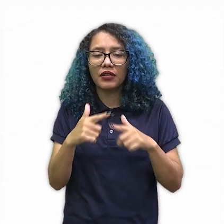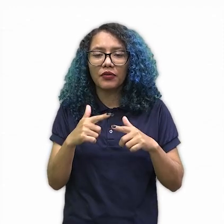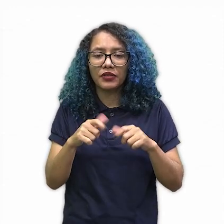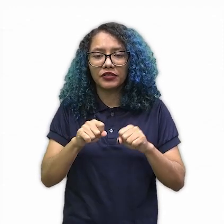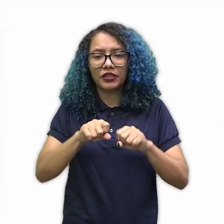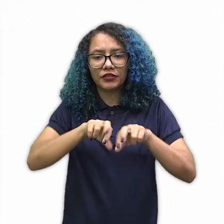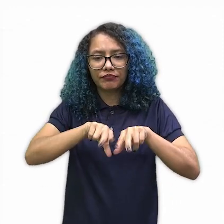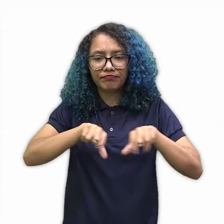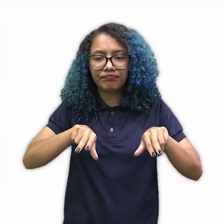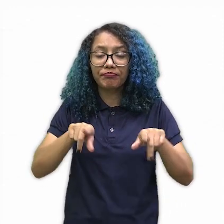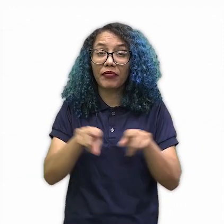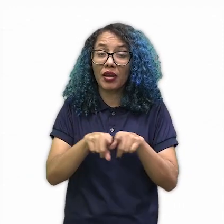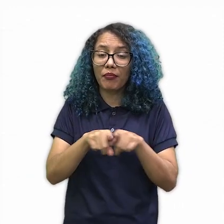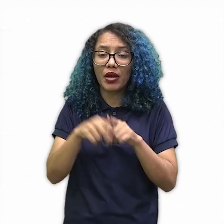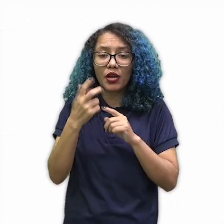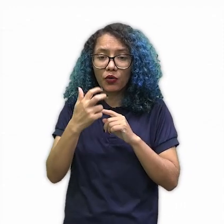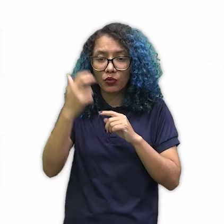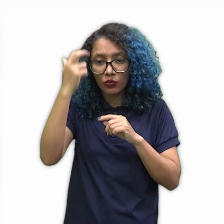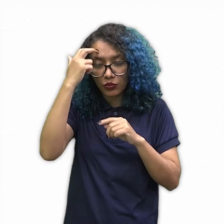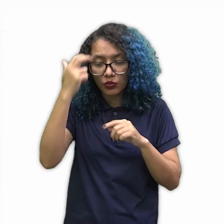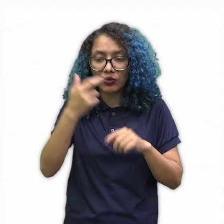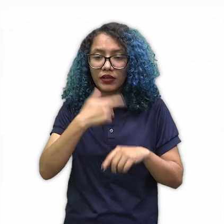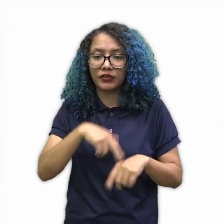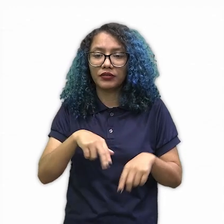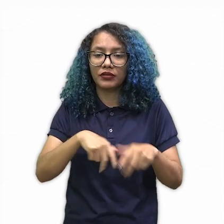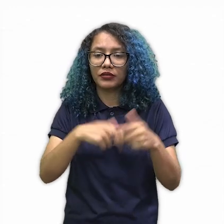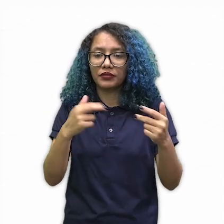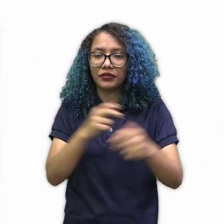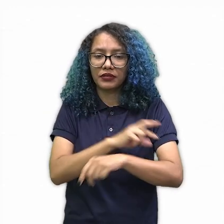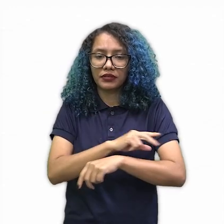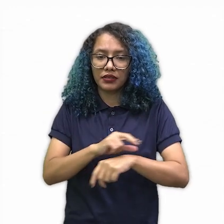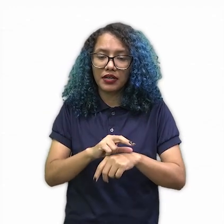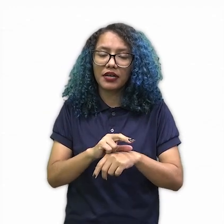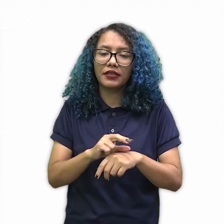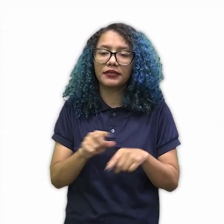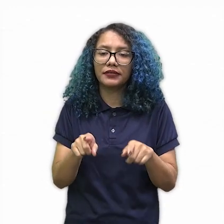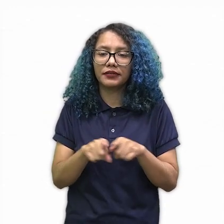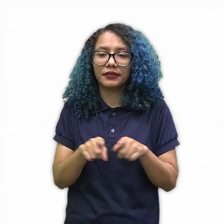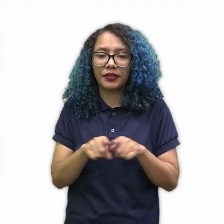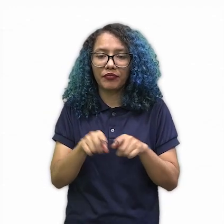diferenças linguísticas, culturais, religiosas,